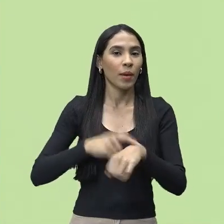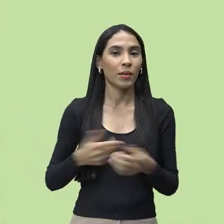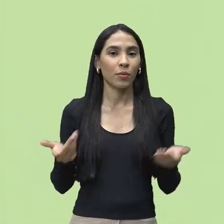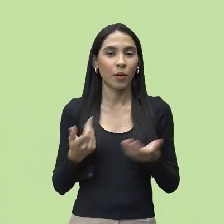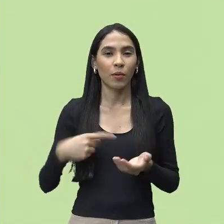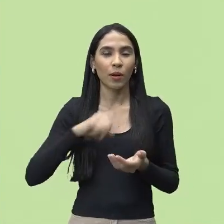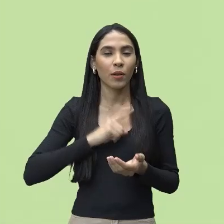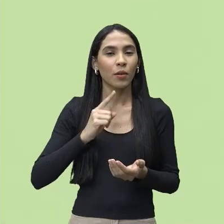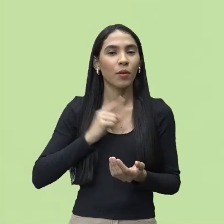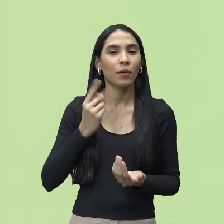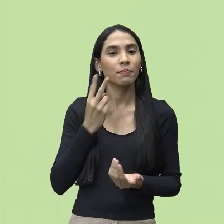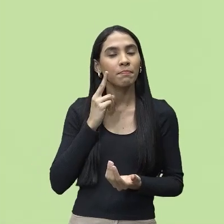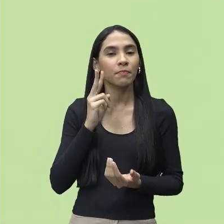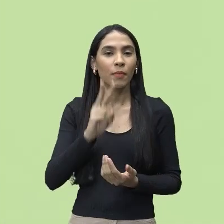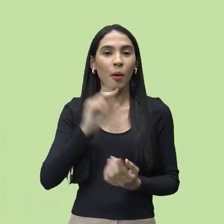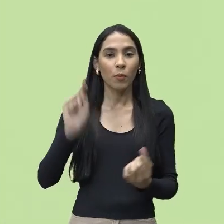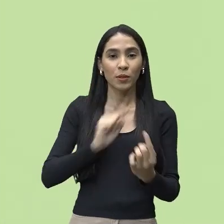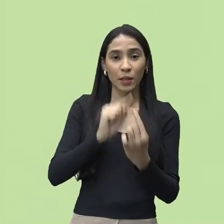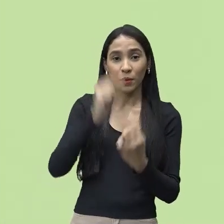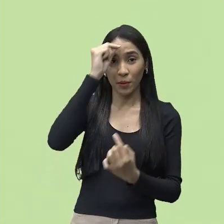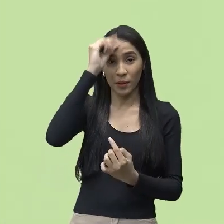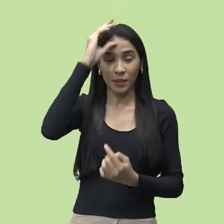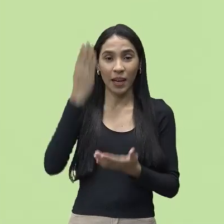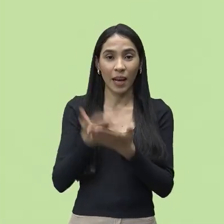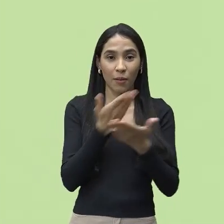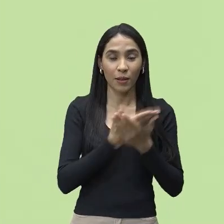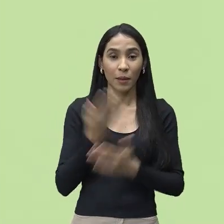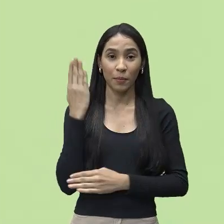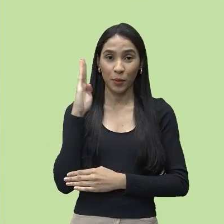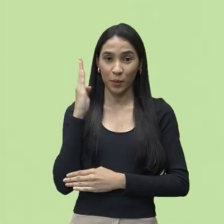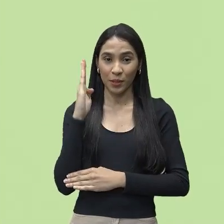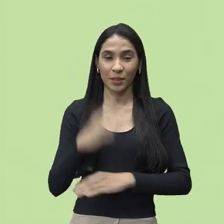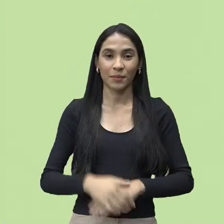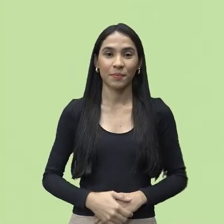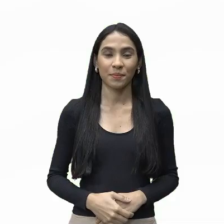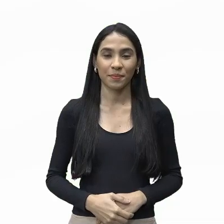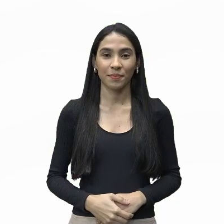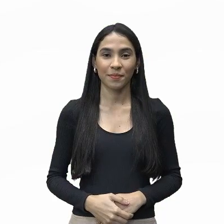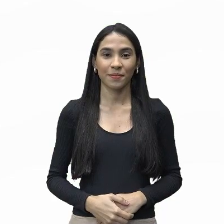vamos ver aí o objeto de conhecimento da nossa aula de Biologia.